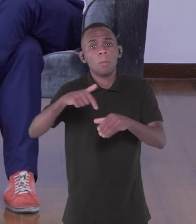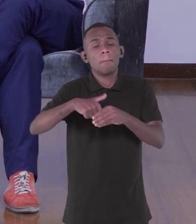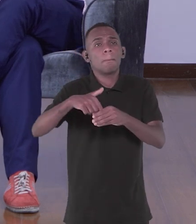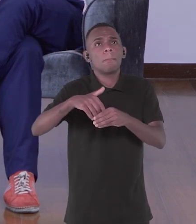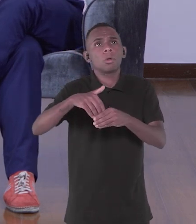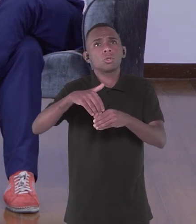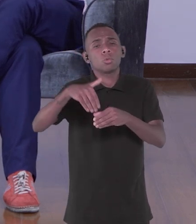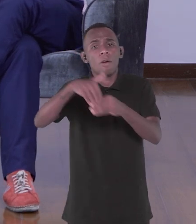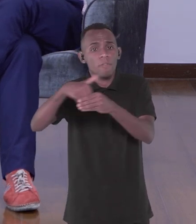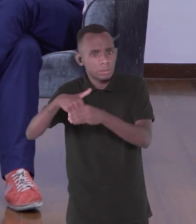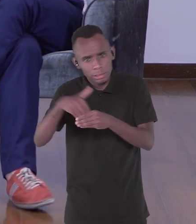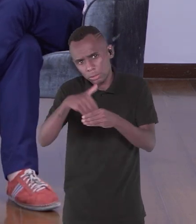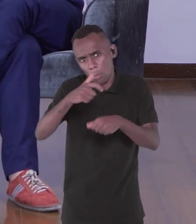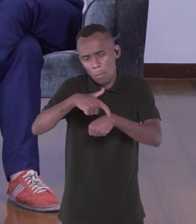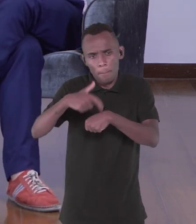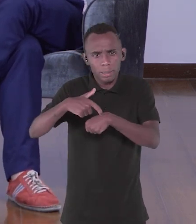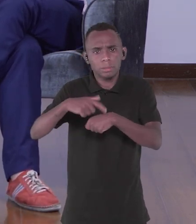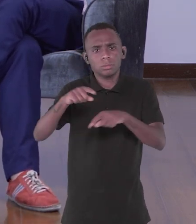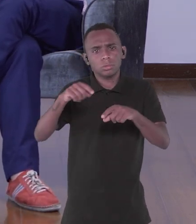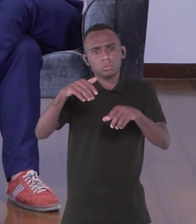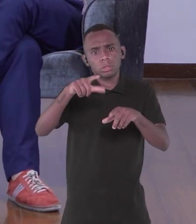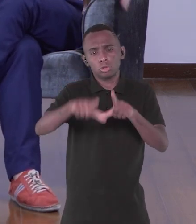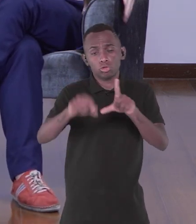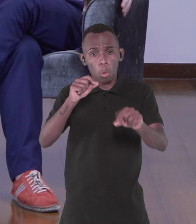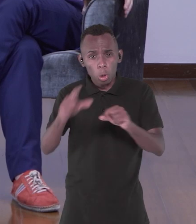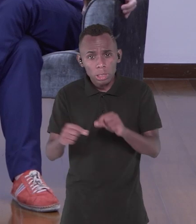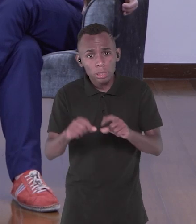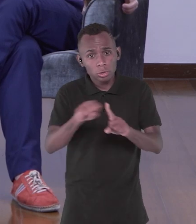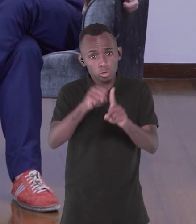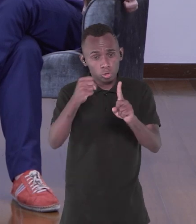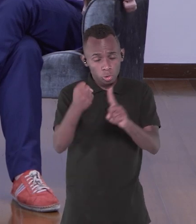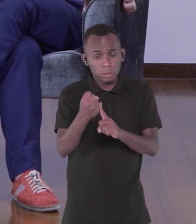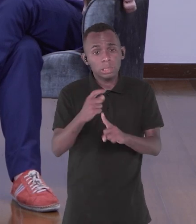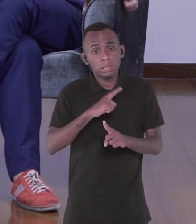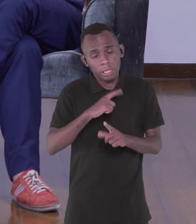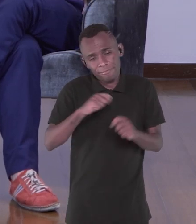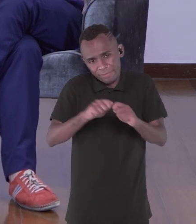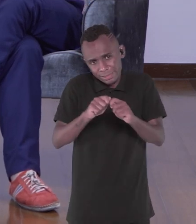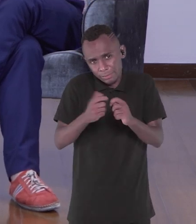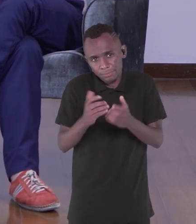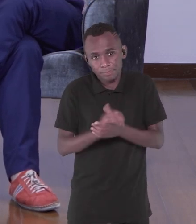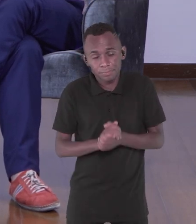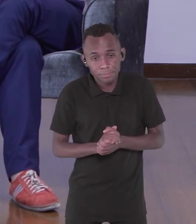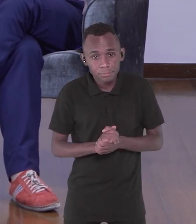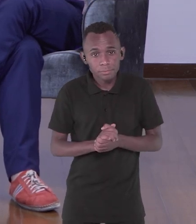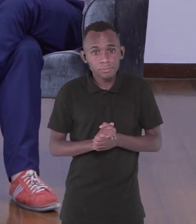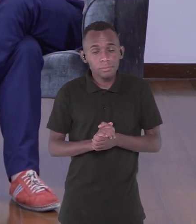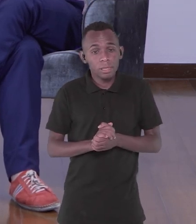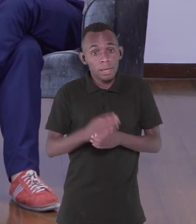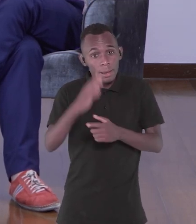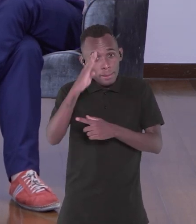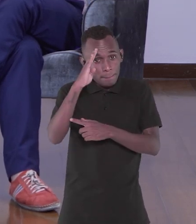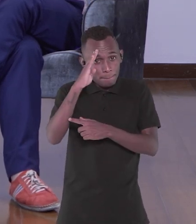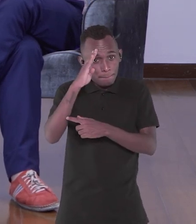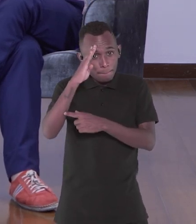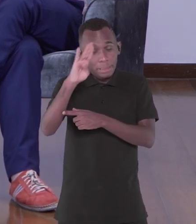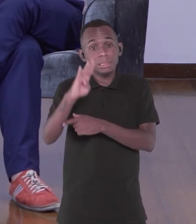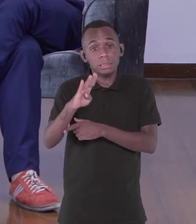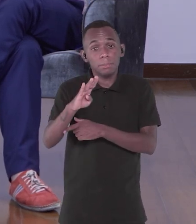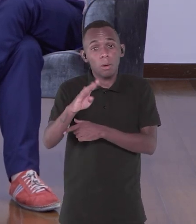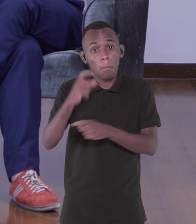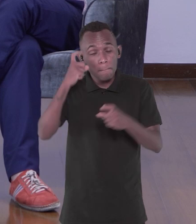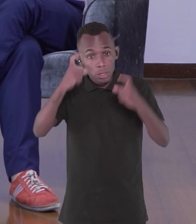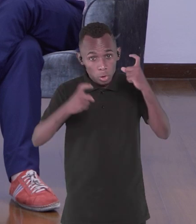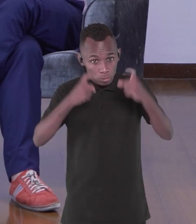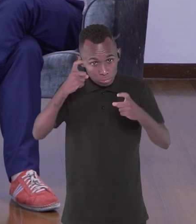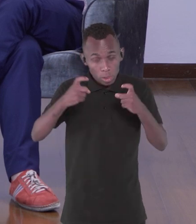numa votação, numa escolha que aquela sociedade tenha de ser feita. Então, a grande preocupação é de que isso represente